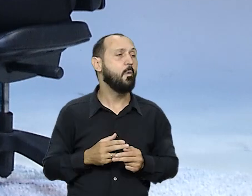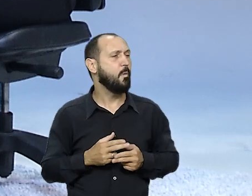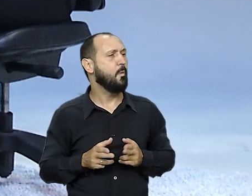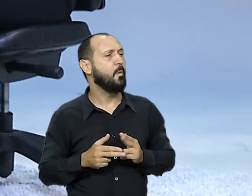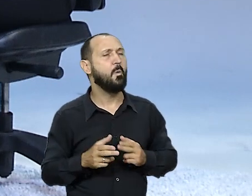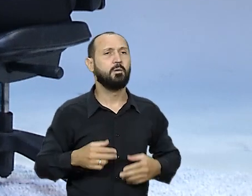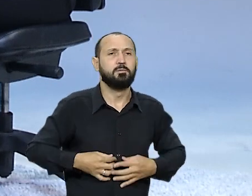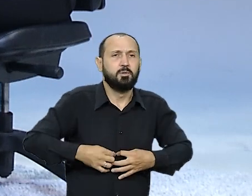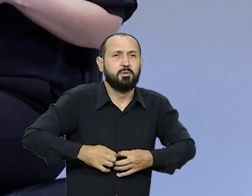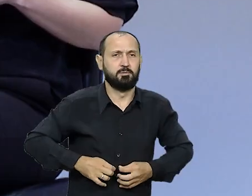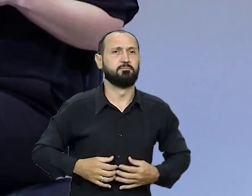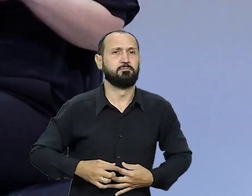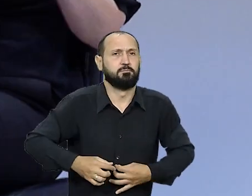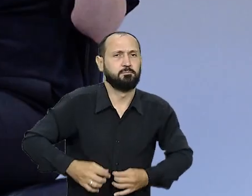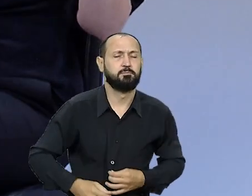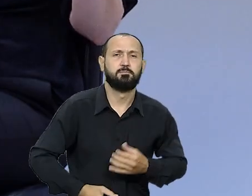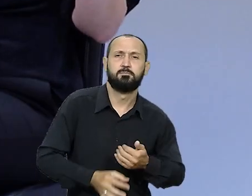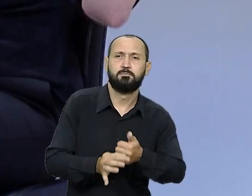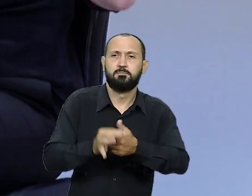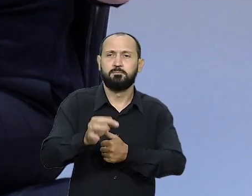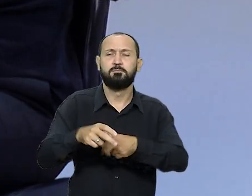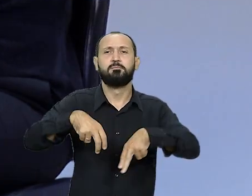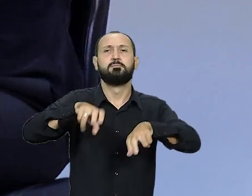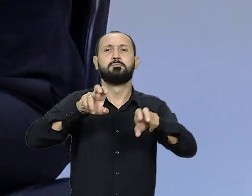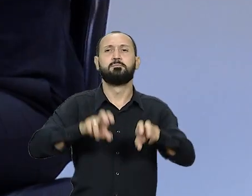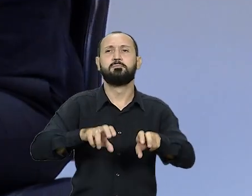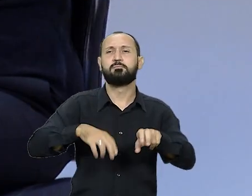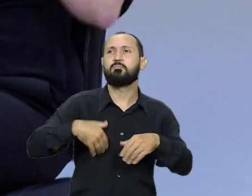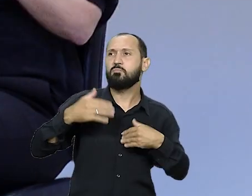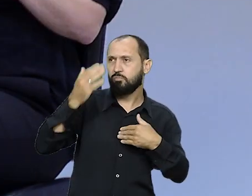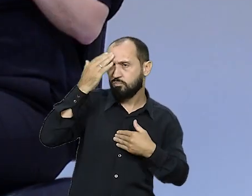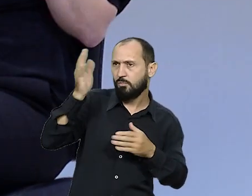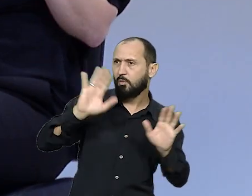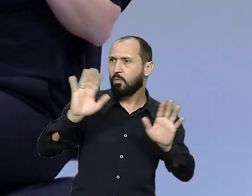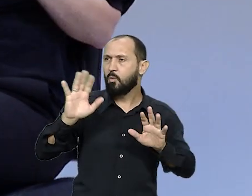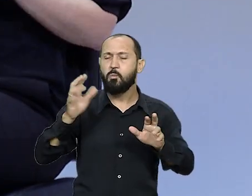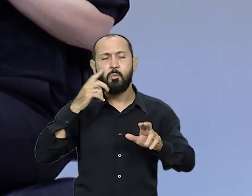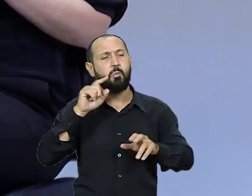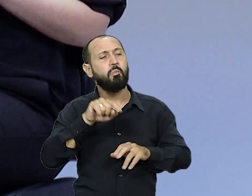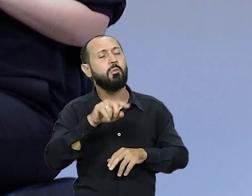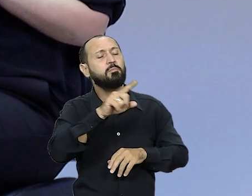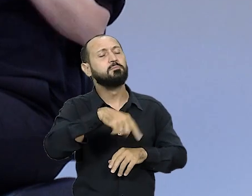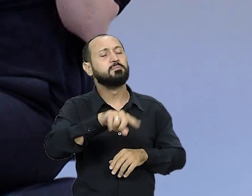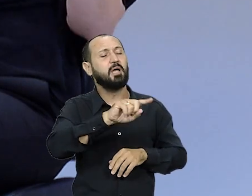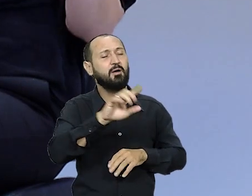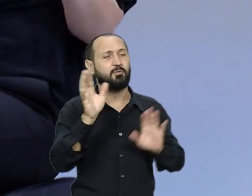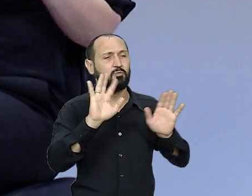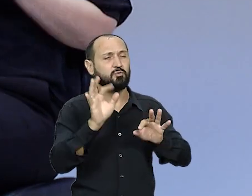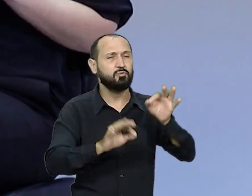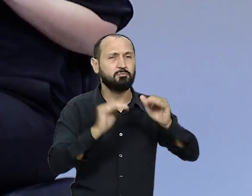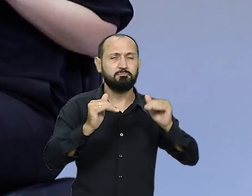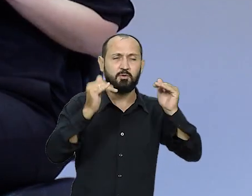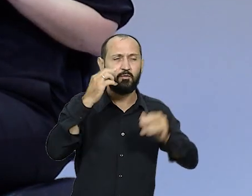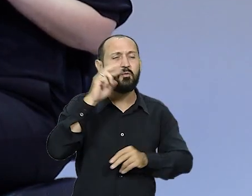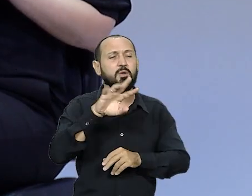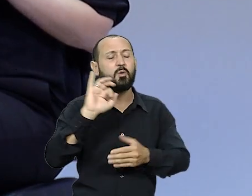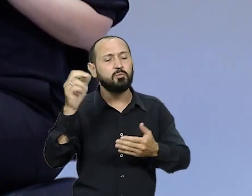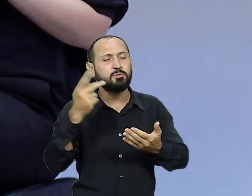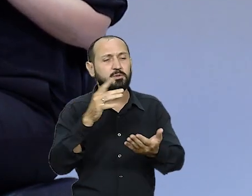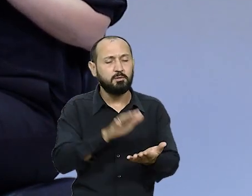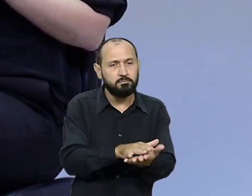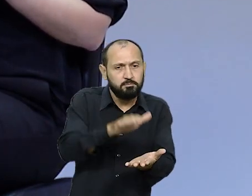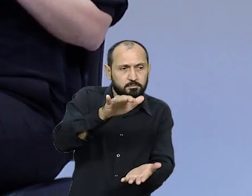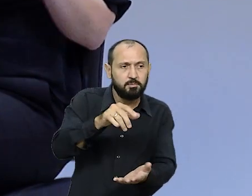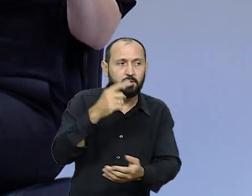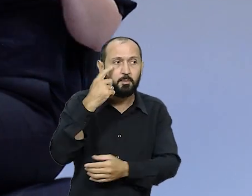curiosa, então eu fingia. Eu ia até o tribunal, sentava lá em cima, cumprimentava os desembargadores de longe e ficava olhando o que acontecia.